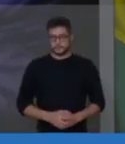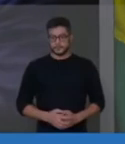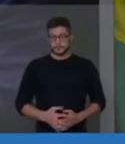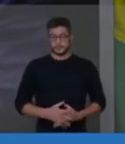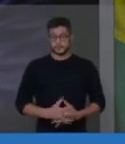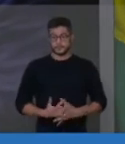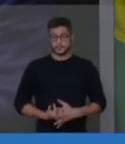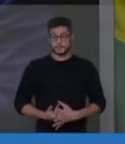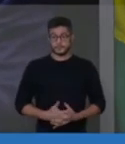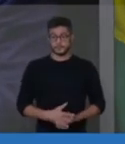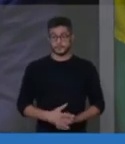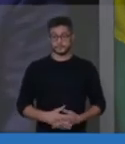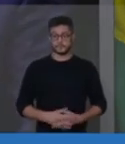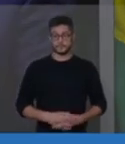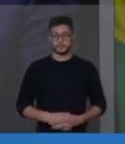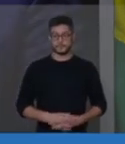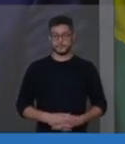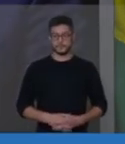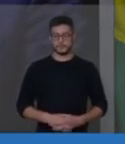Presidente.